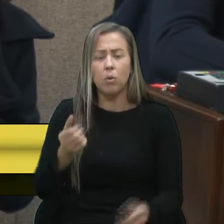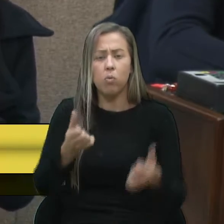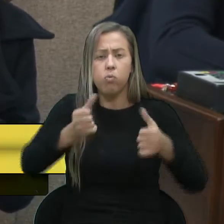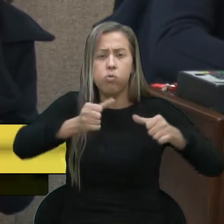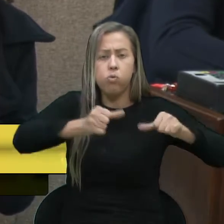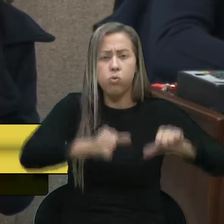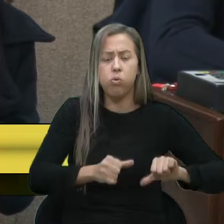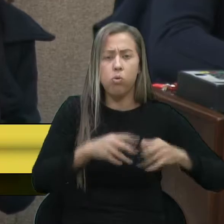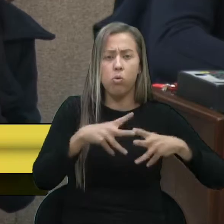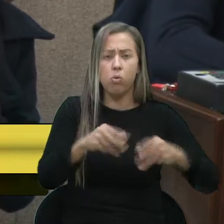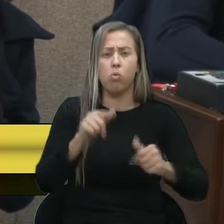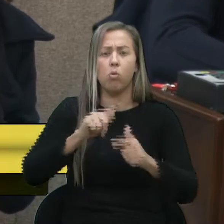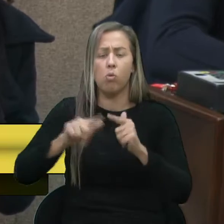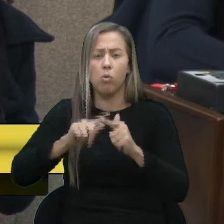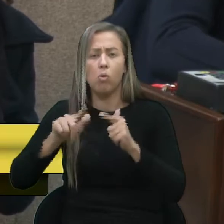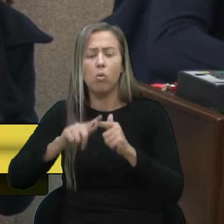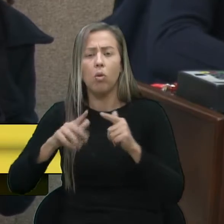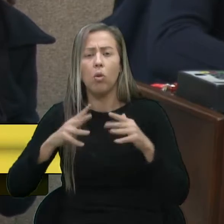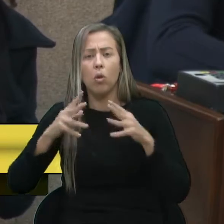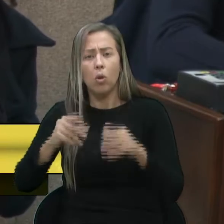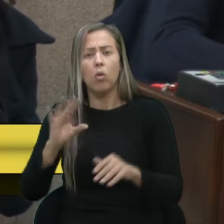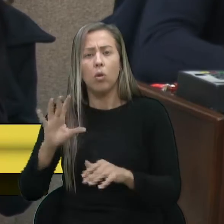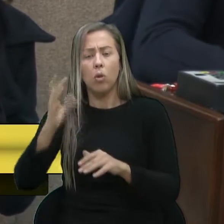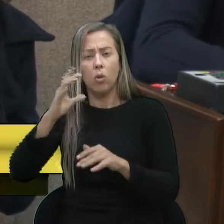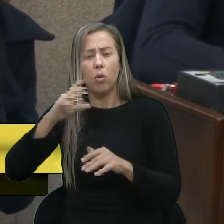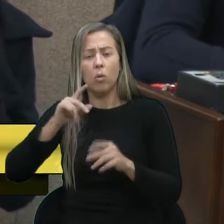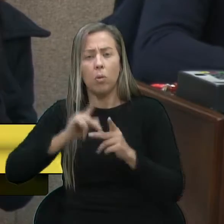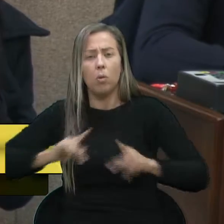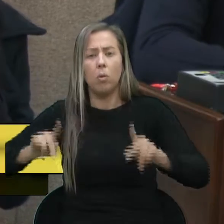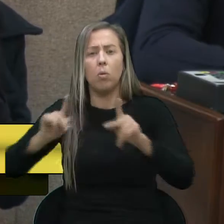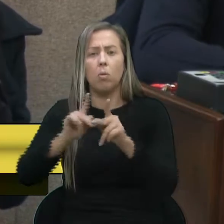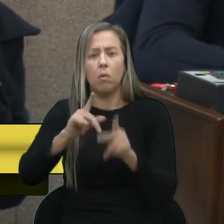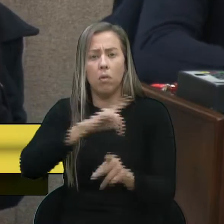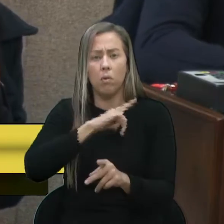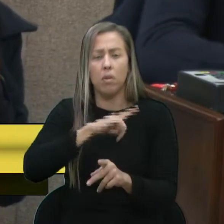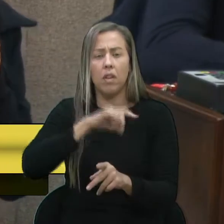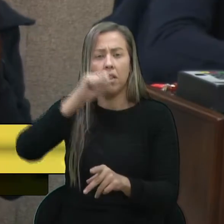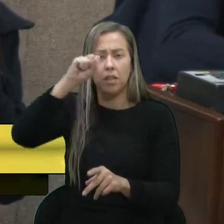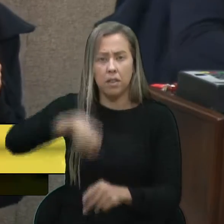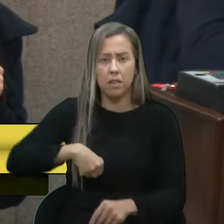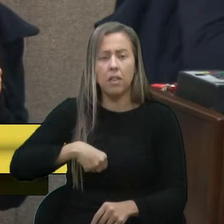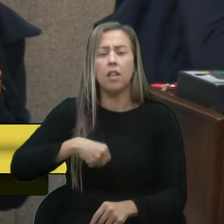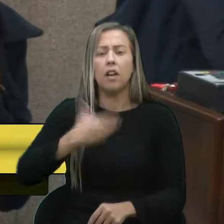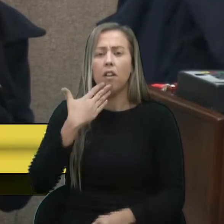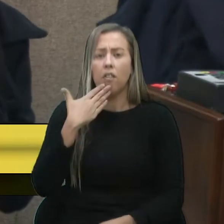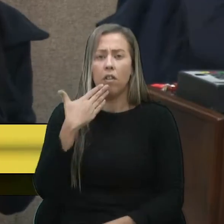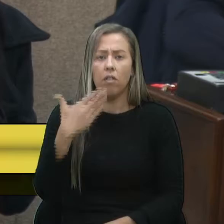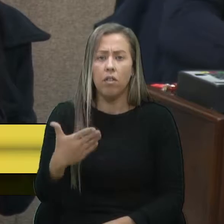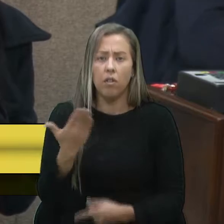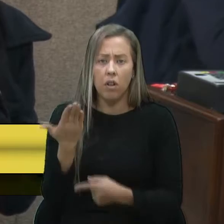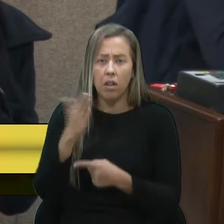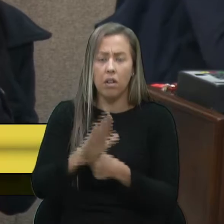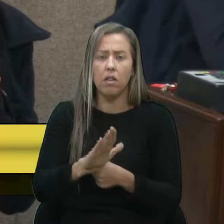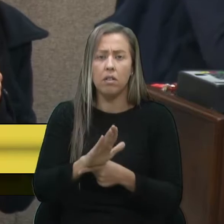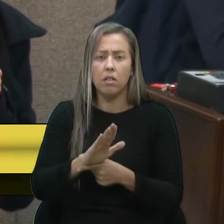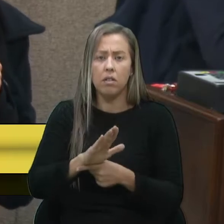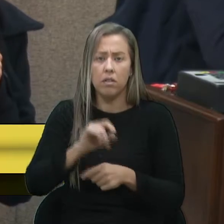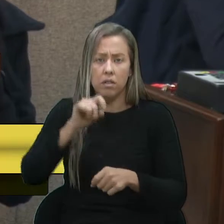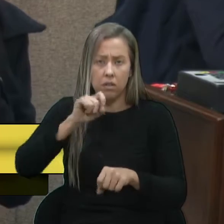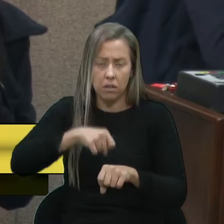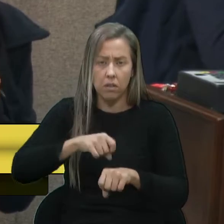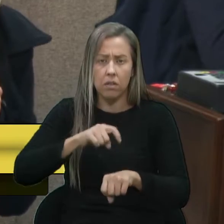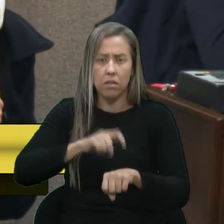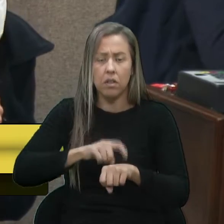precarização causa problemas a toda a população, a gente tem que, sim, ser favorável a uma medida como essa.